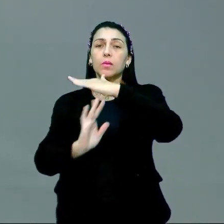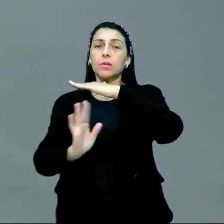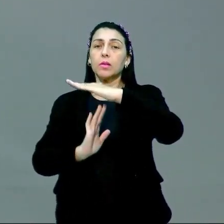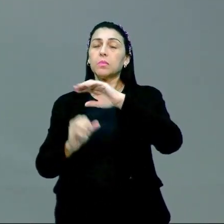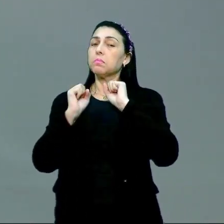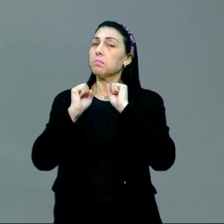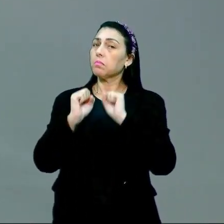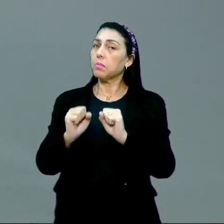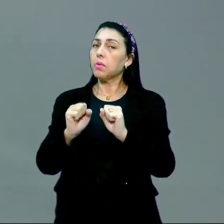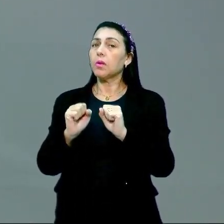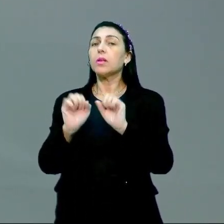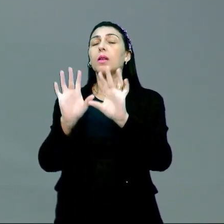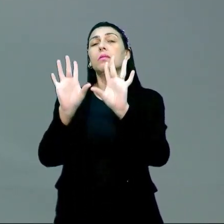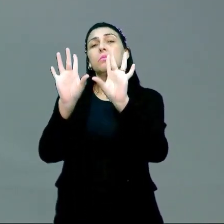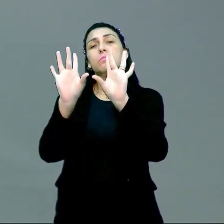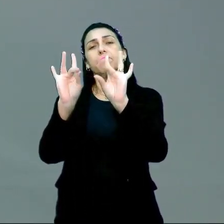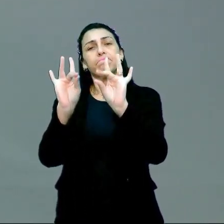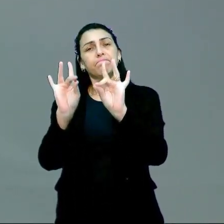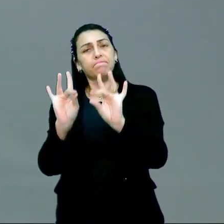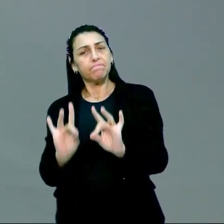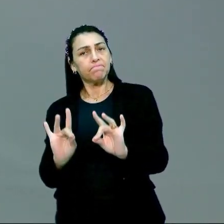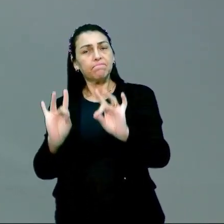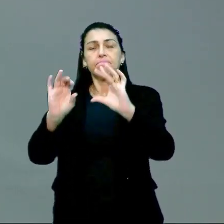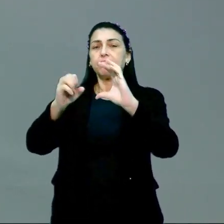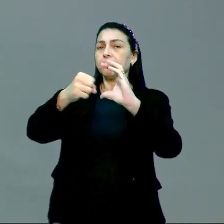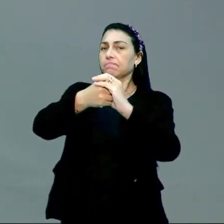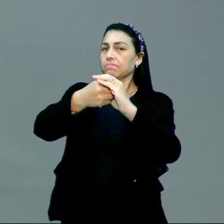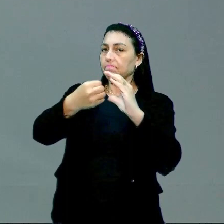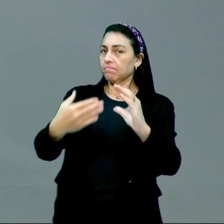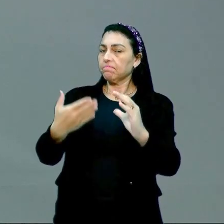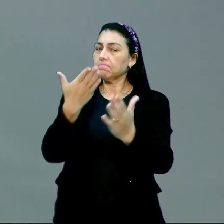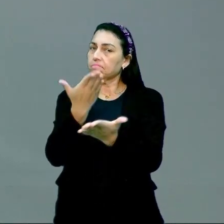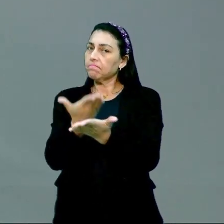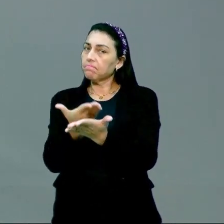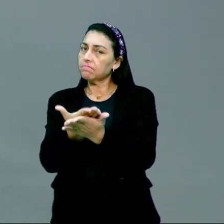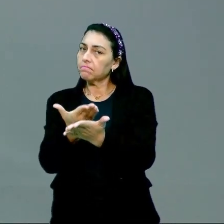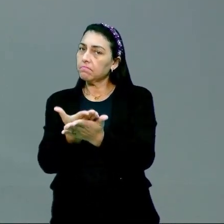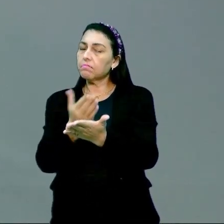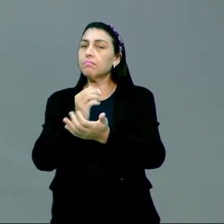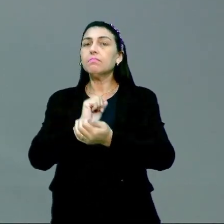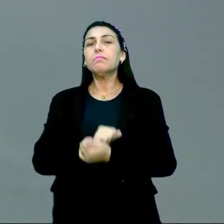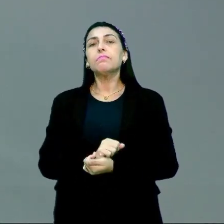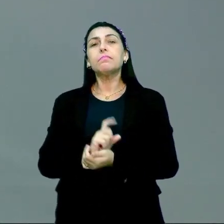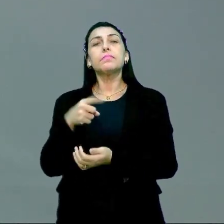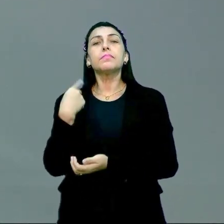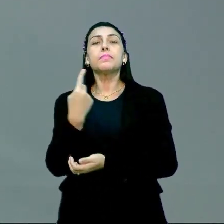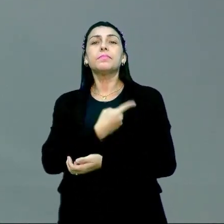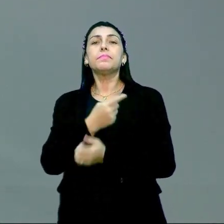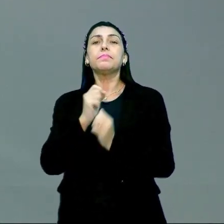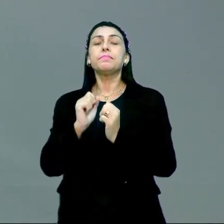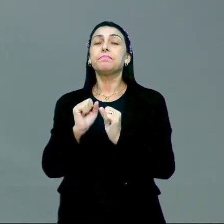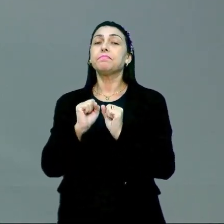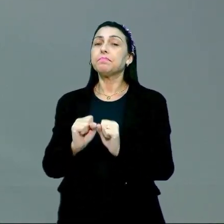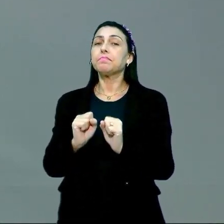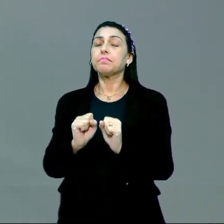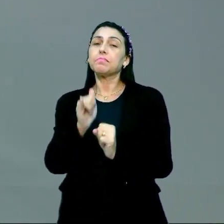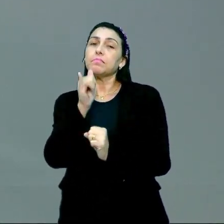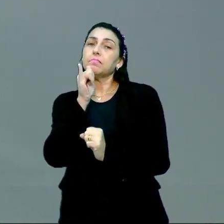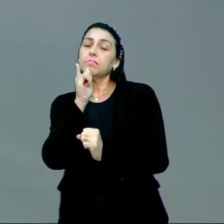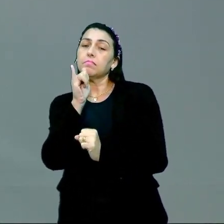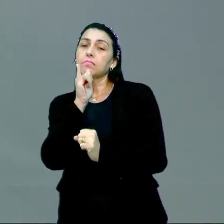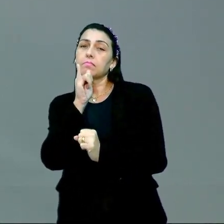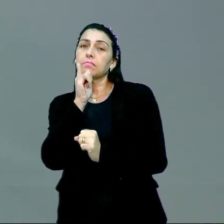gente possa descrevê-los, caracterizá-los, estudá-los, né? A gente pode citar alguns, como, por